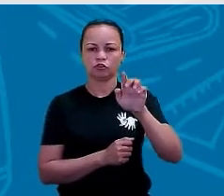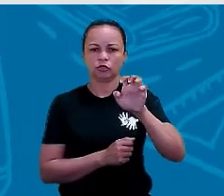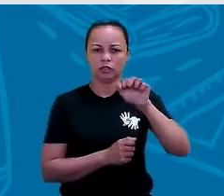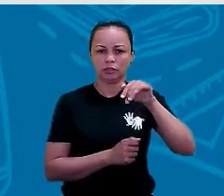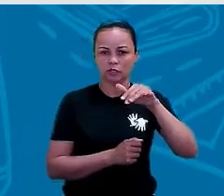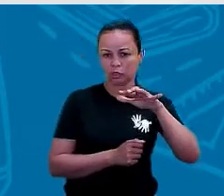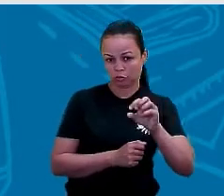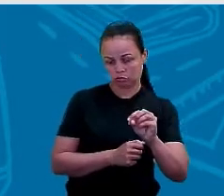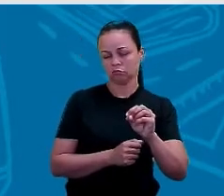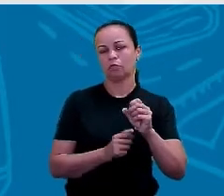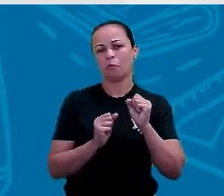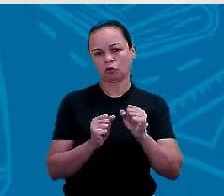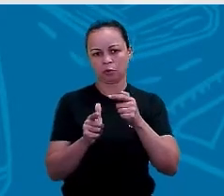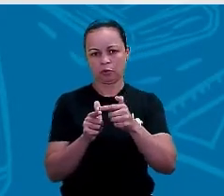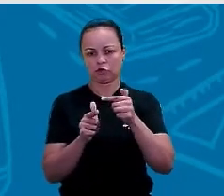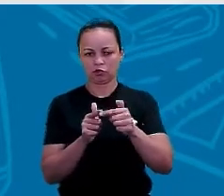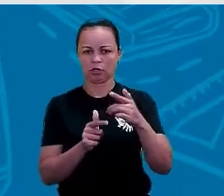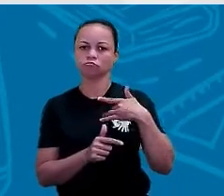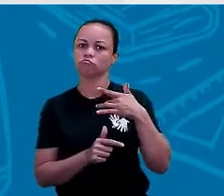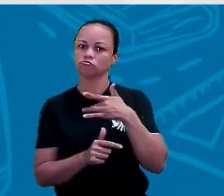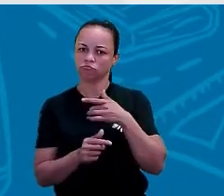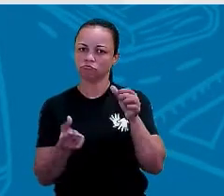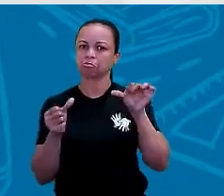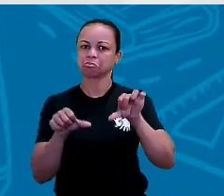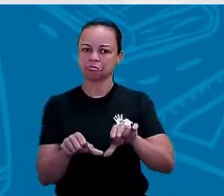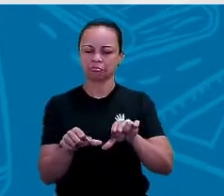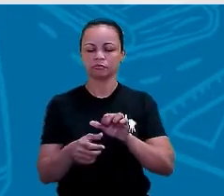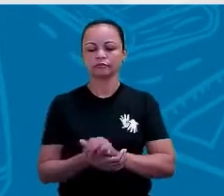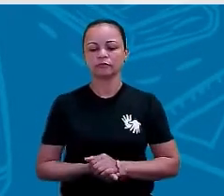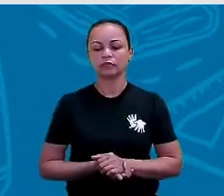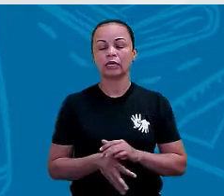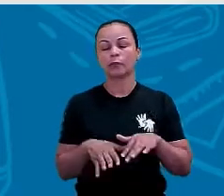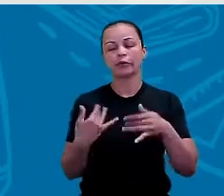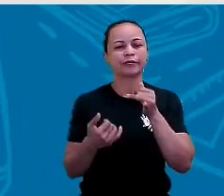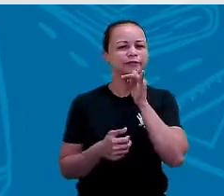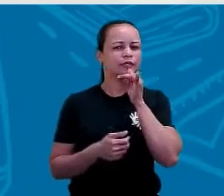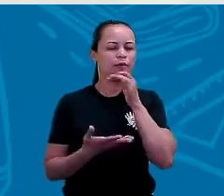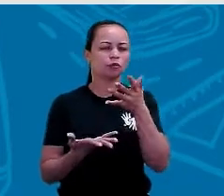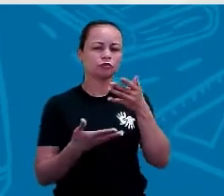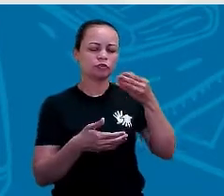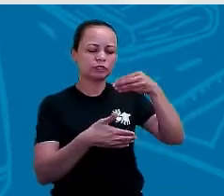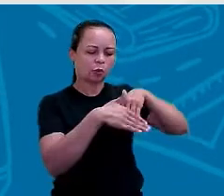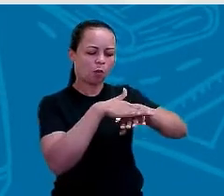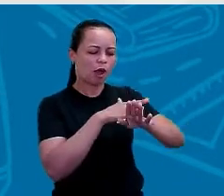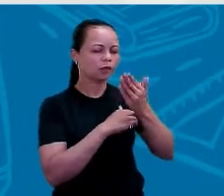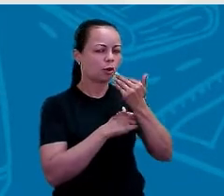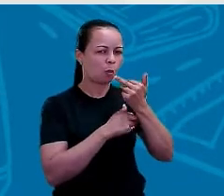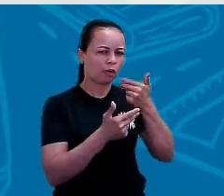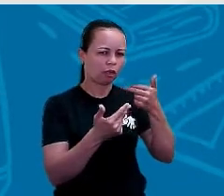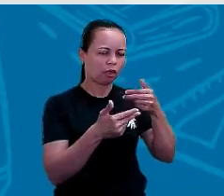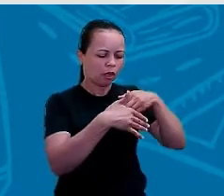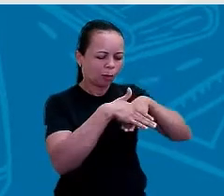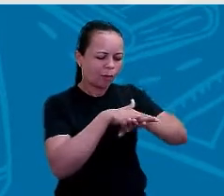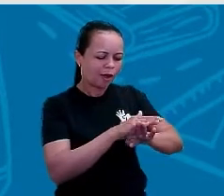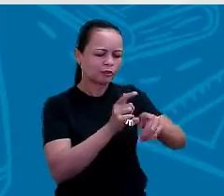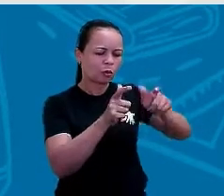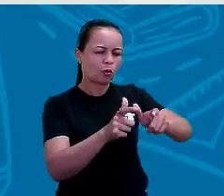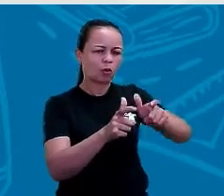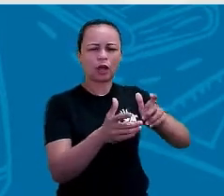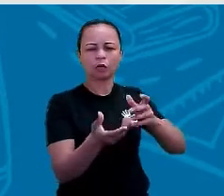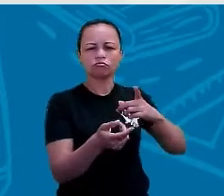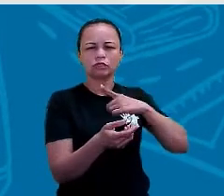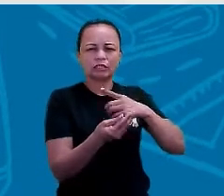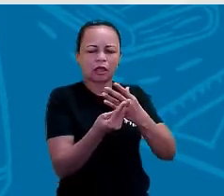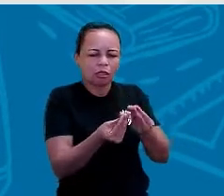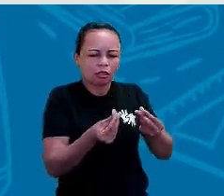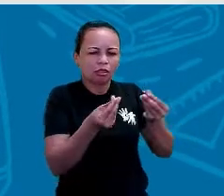prejudiciais. Portanto, quando você armazena um alimento num local inapropriado, em que existe uma determinada umidade,